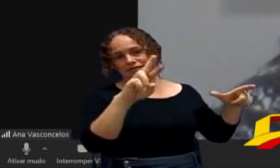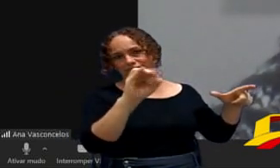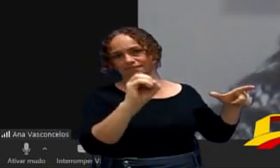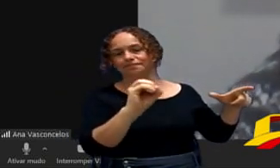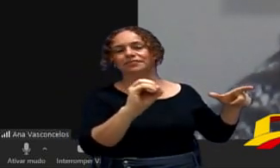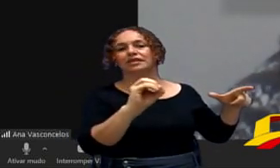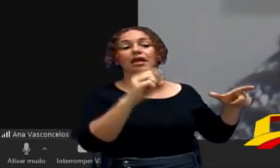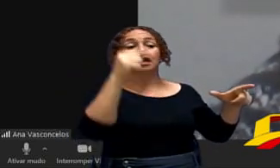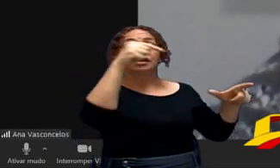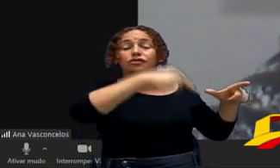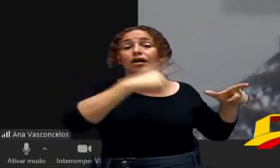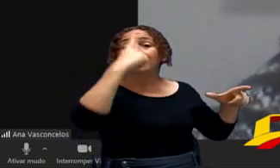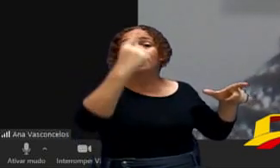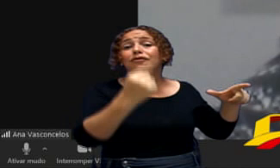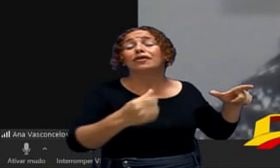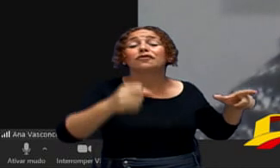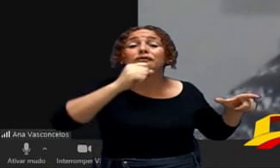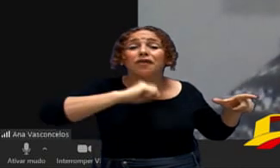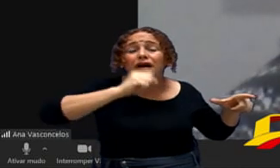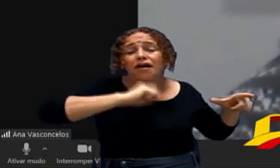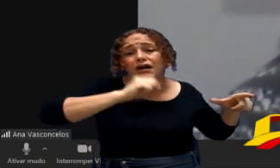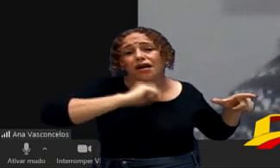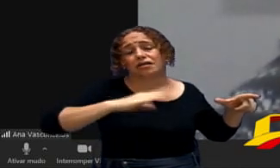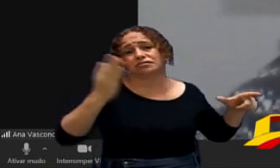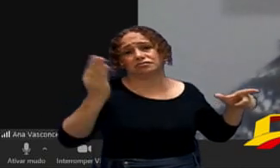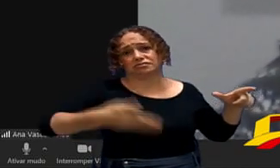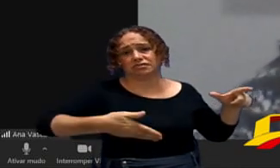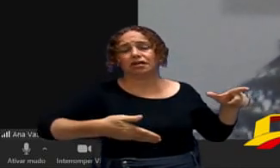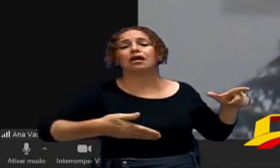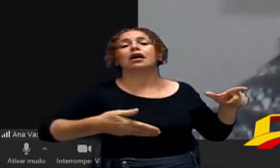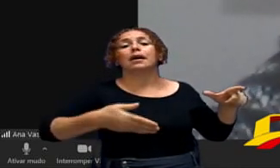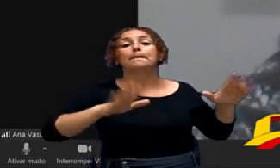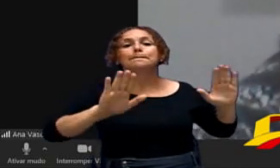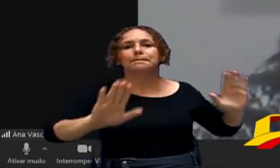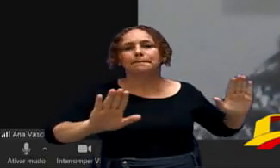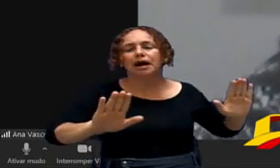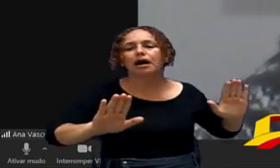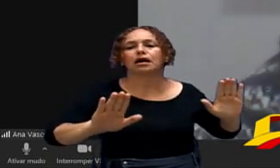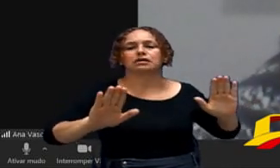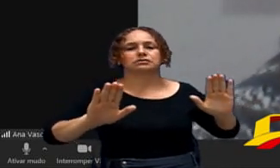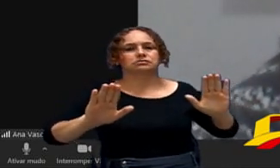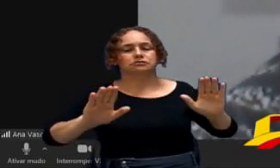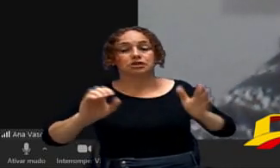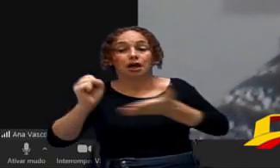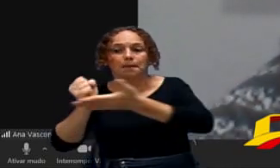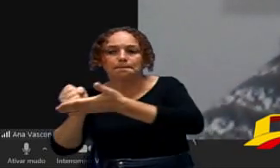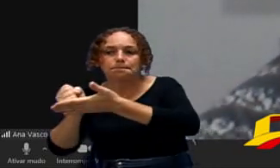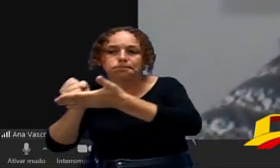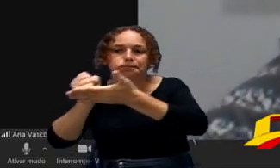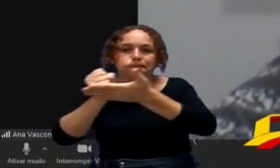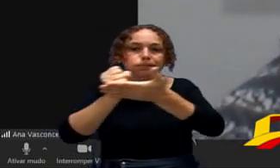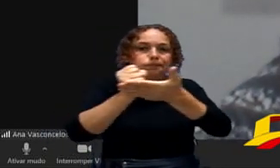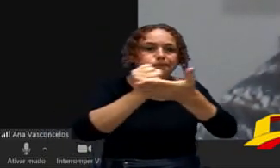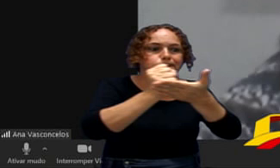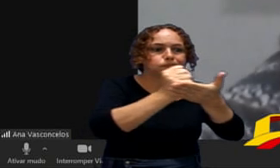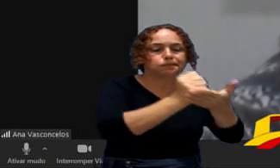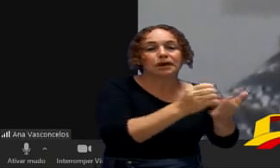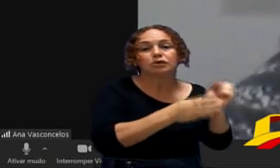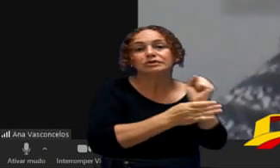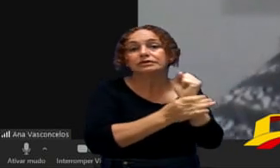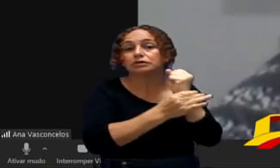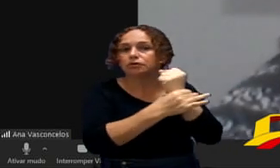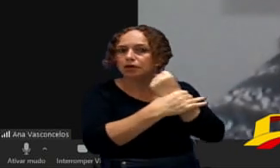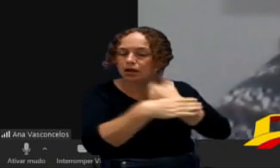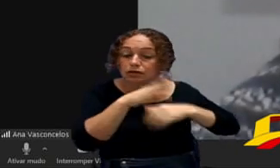Sandro. Todo o transporte foi feito da maneira mais segura e amparada tecnicamente possível. Não